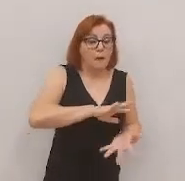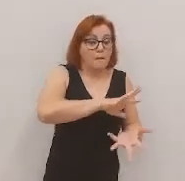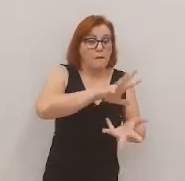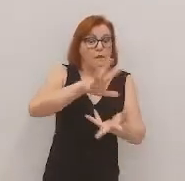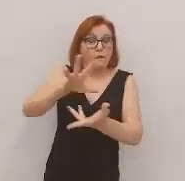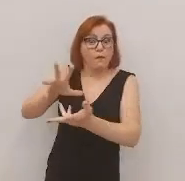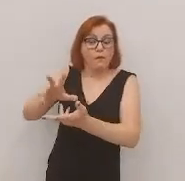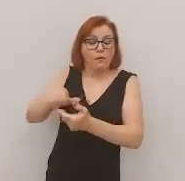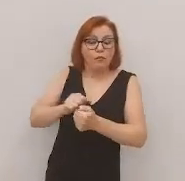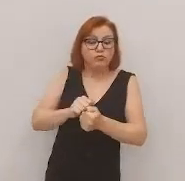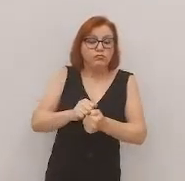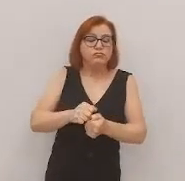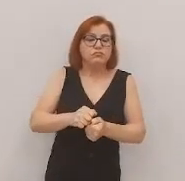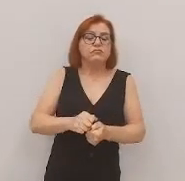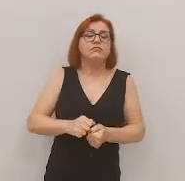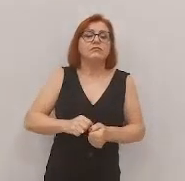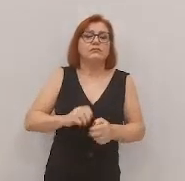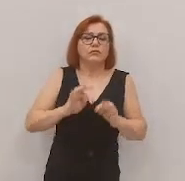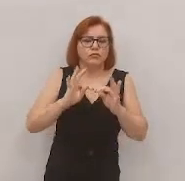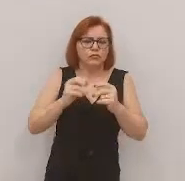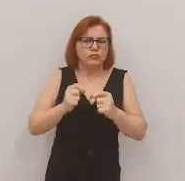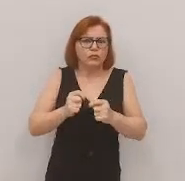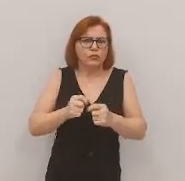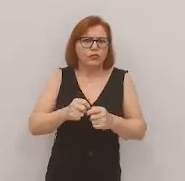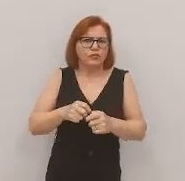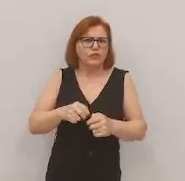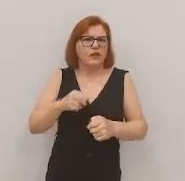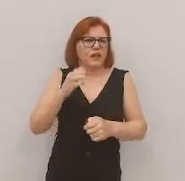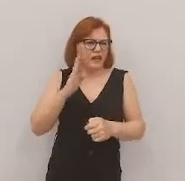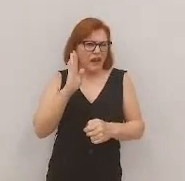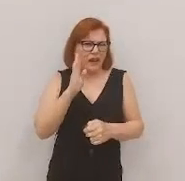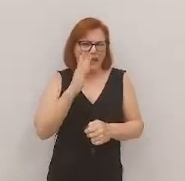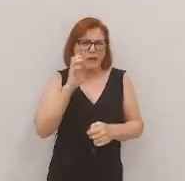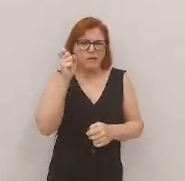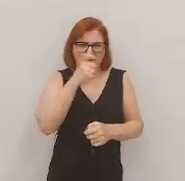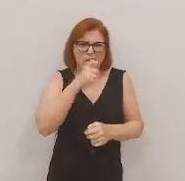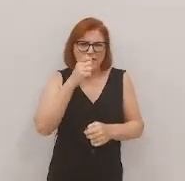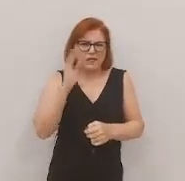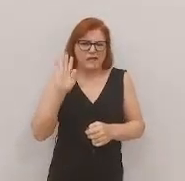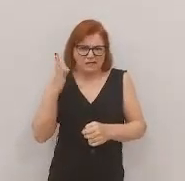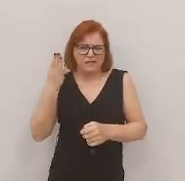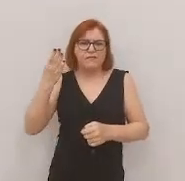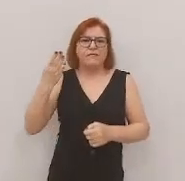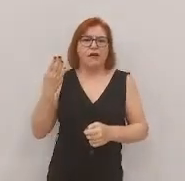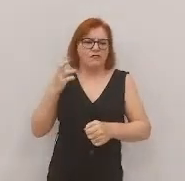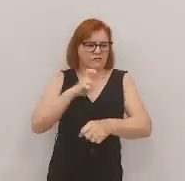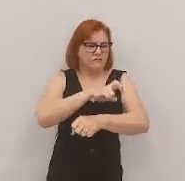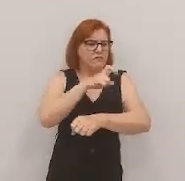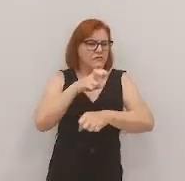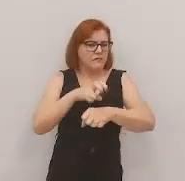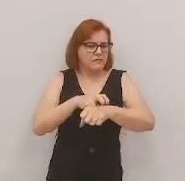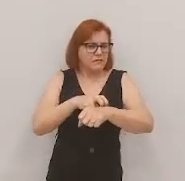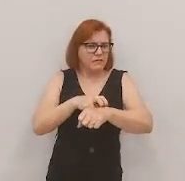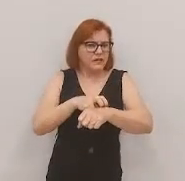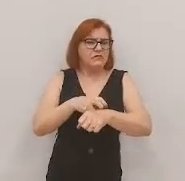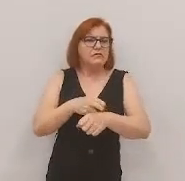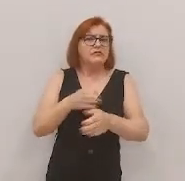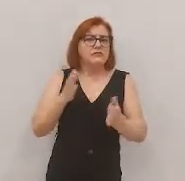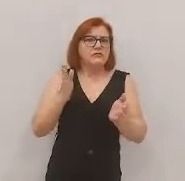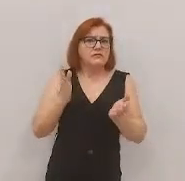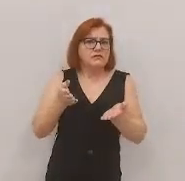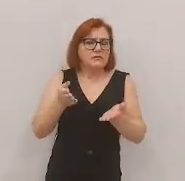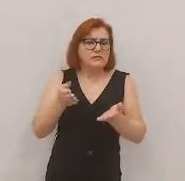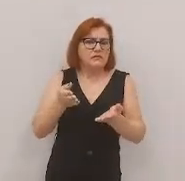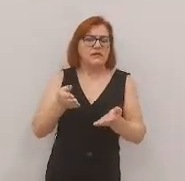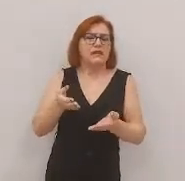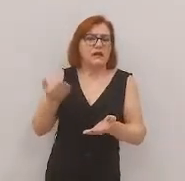mundo inteiro. Isso, irmãos, era aquela serpente lá no Jardim